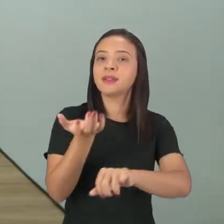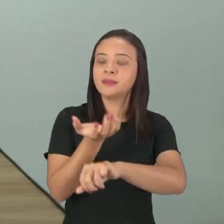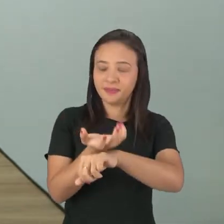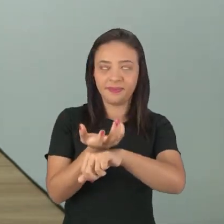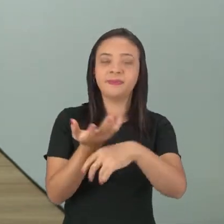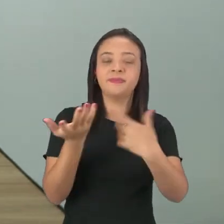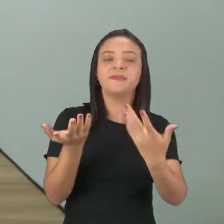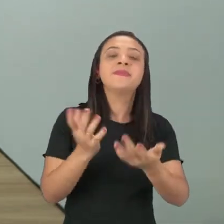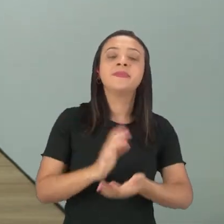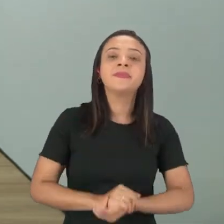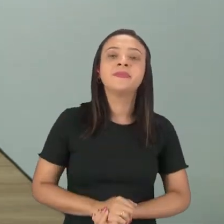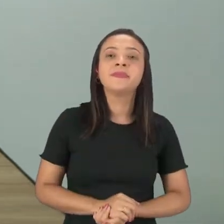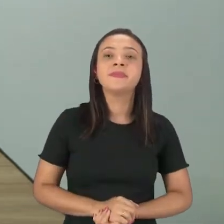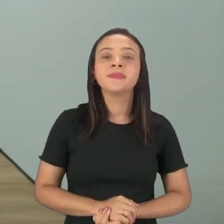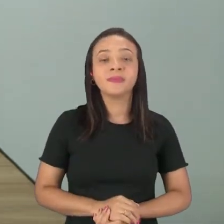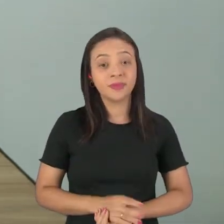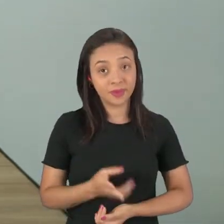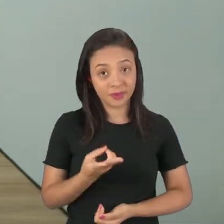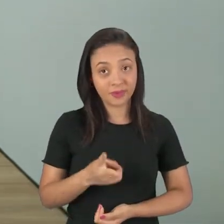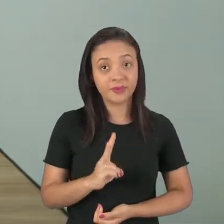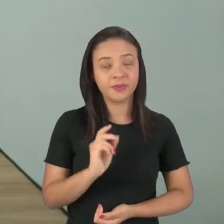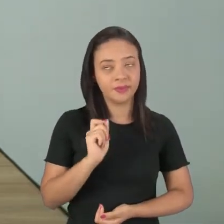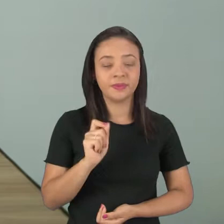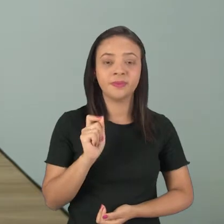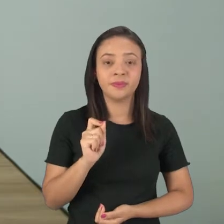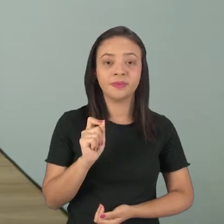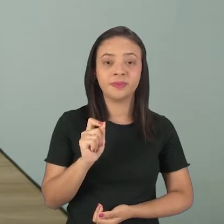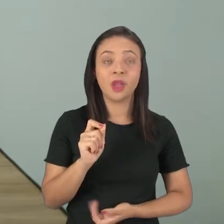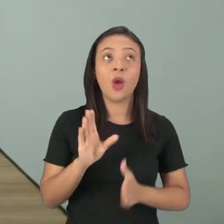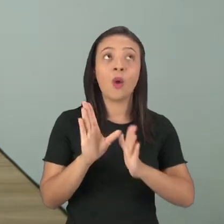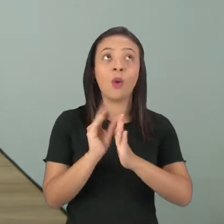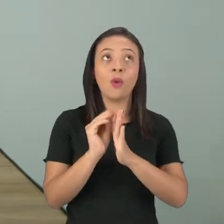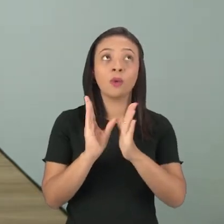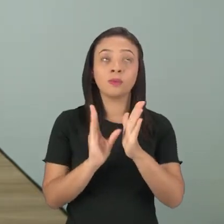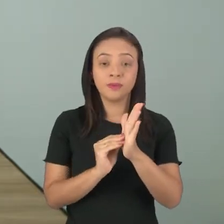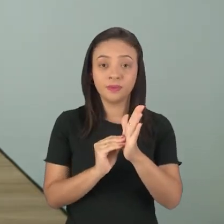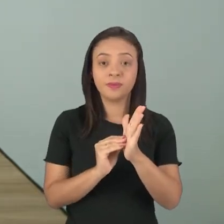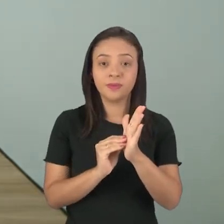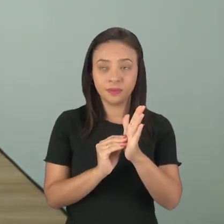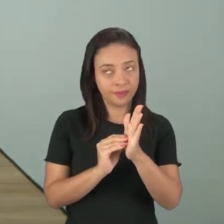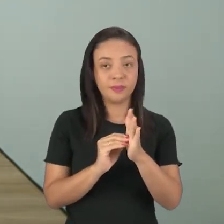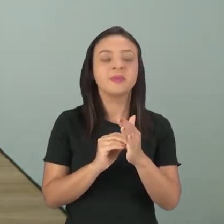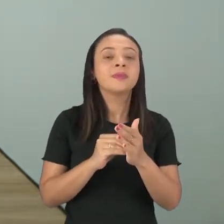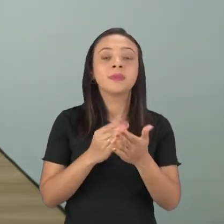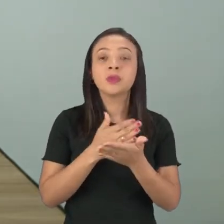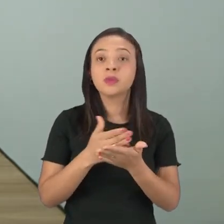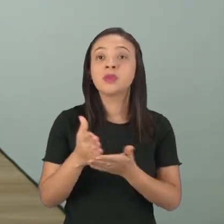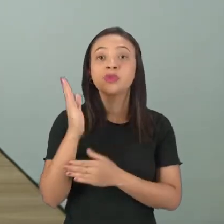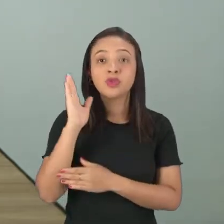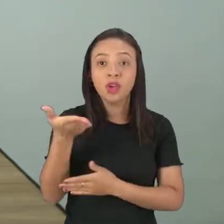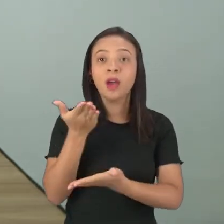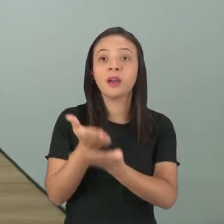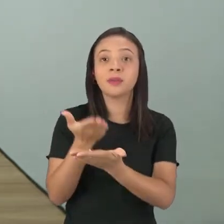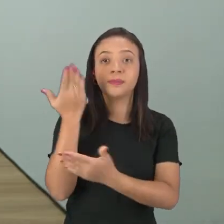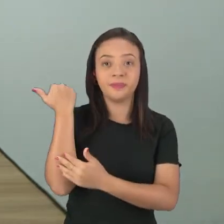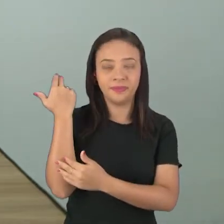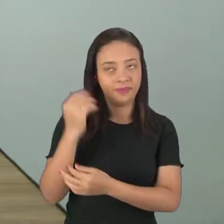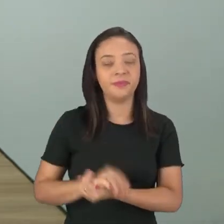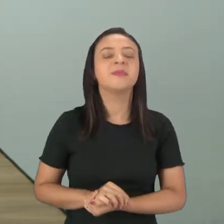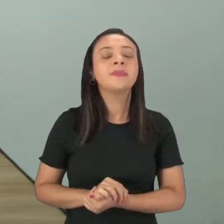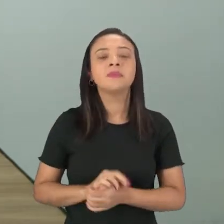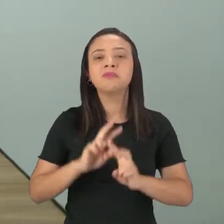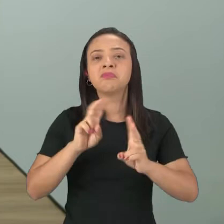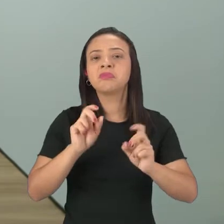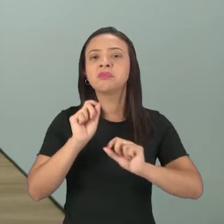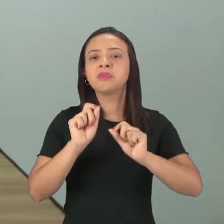disciplina e nós daremos continuidade ao conteúdo iniciado na aula anterior que foi